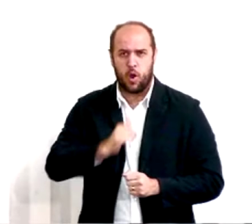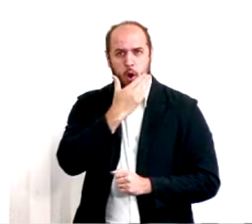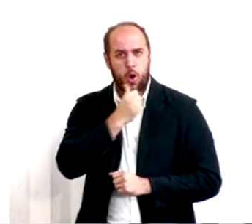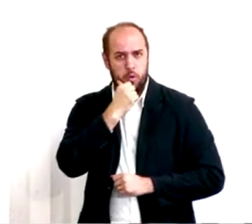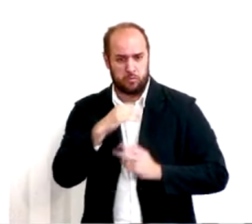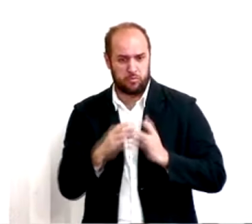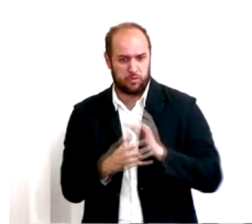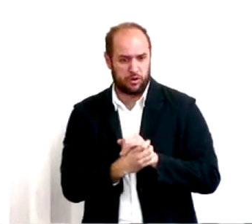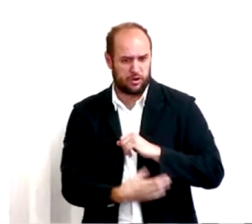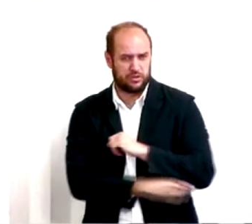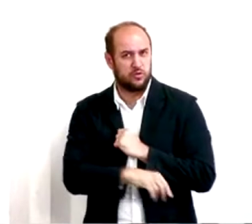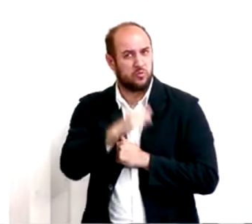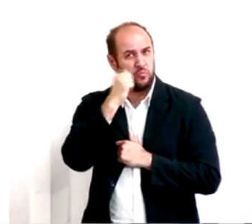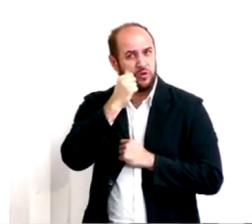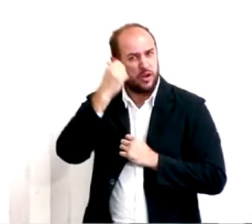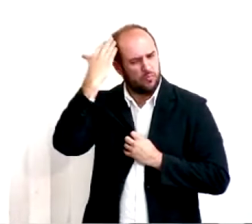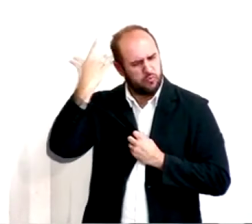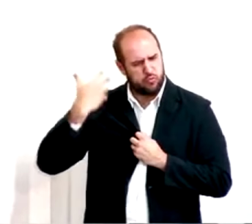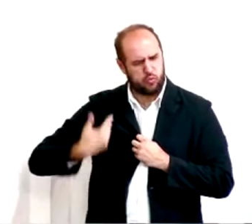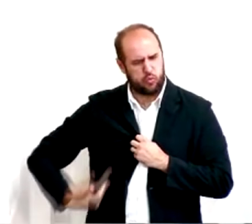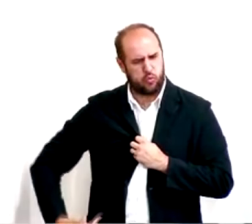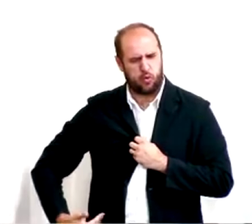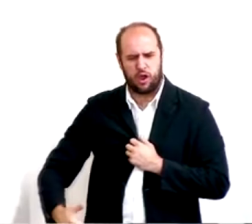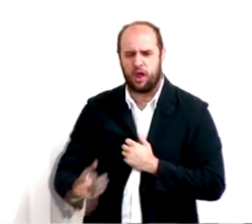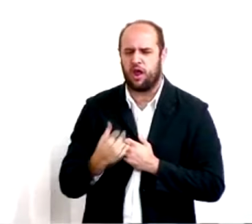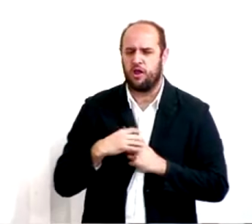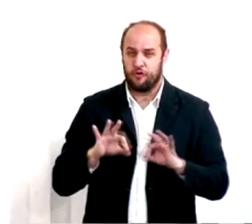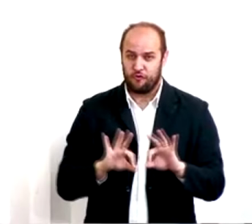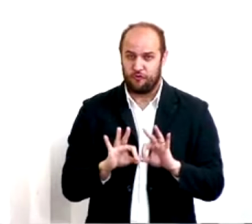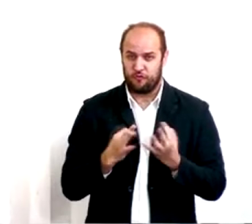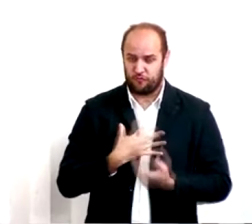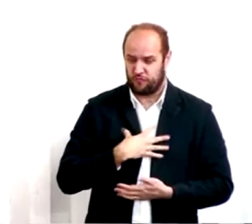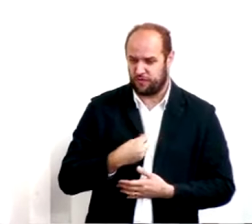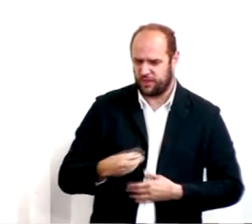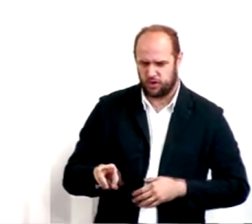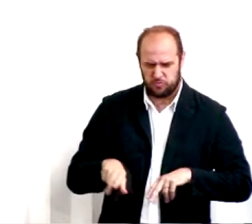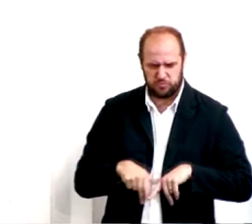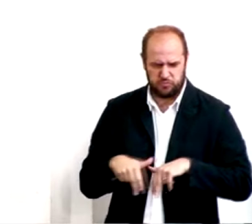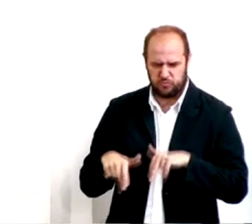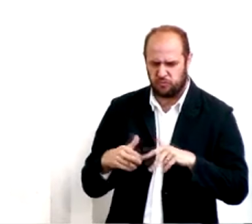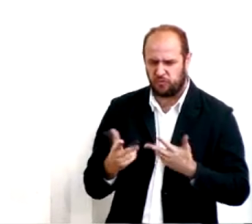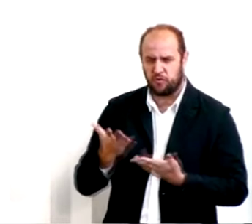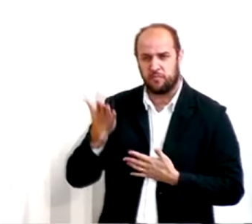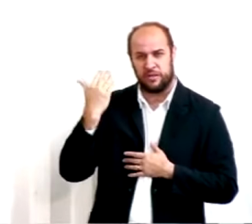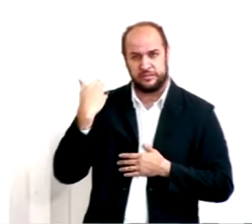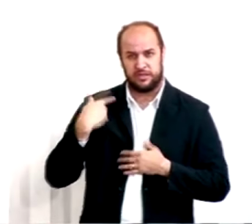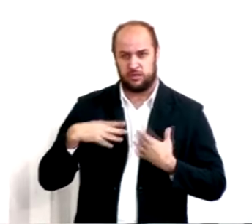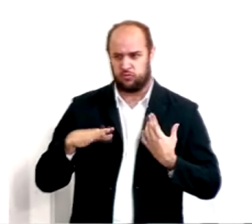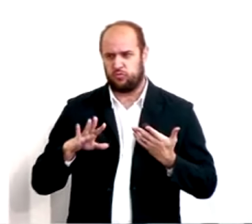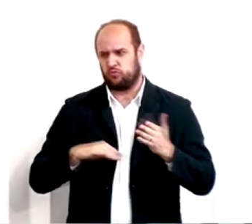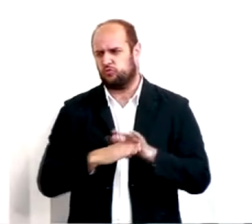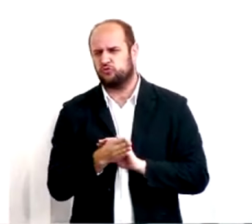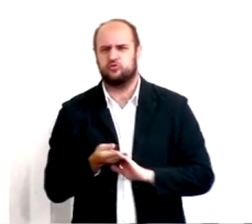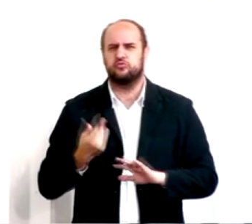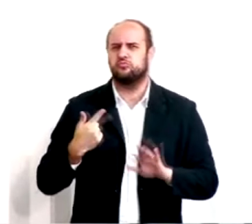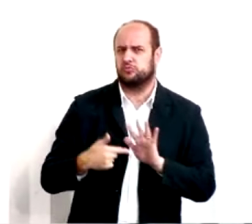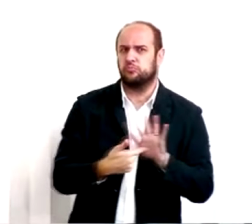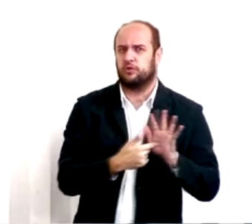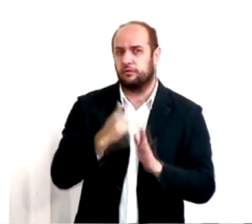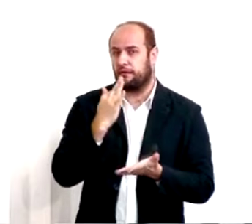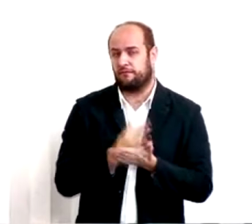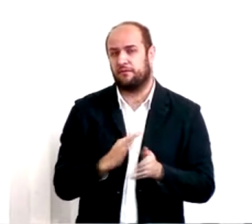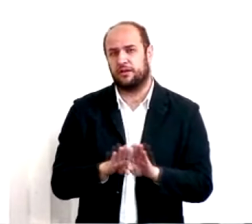com seu cabelo comprido com seus filhos indo para igreja épocas em que usos e costumes eram tidos como uma evidência muito